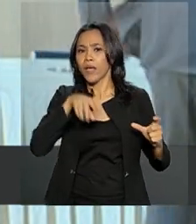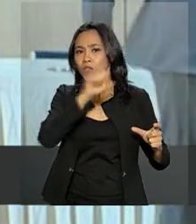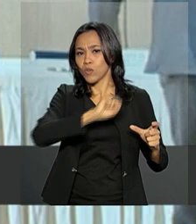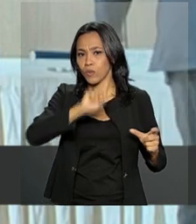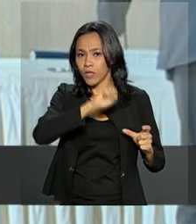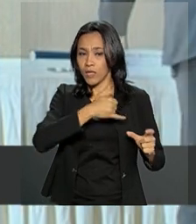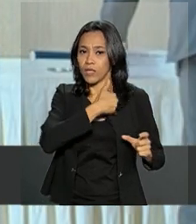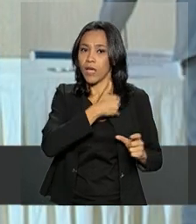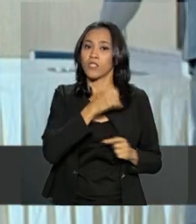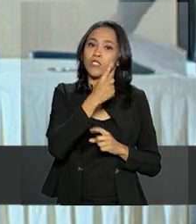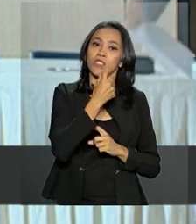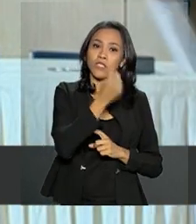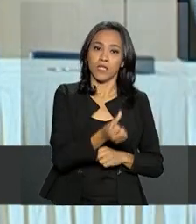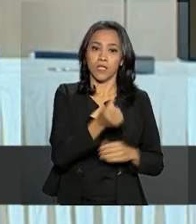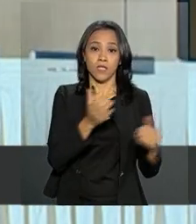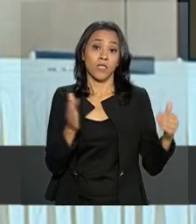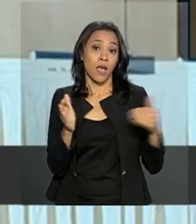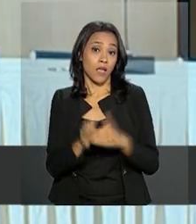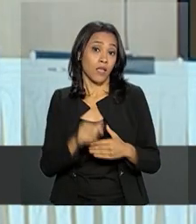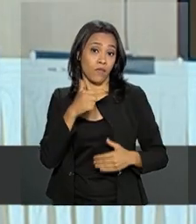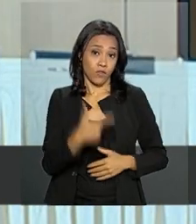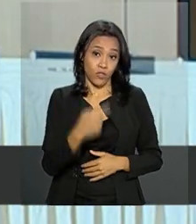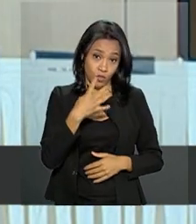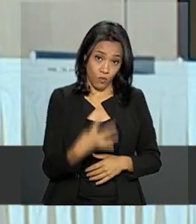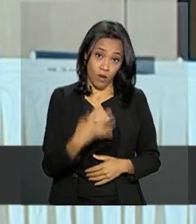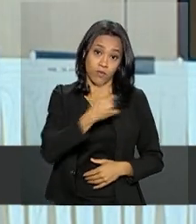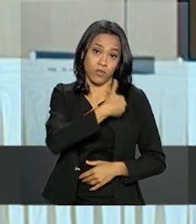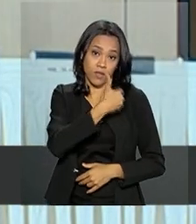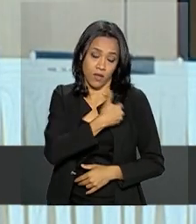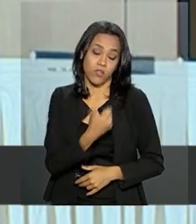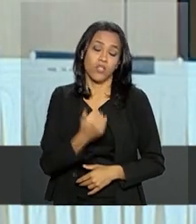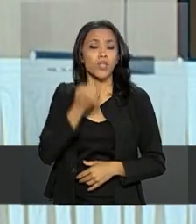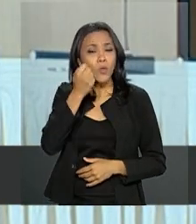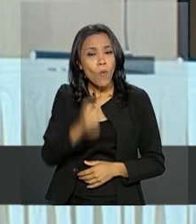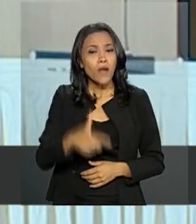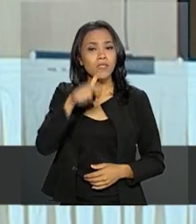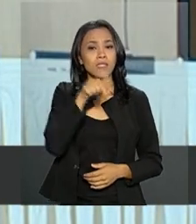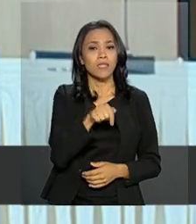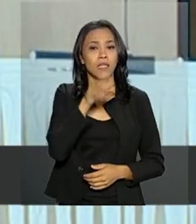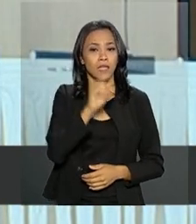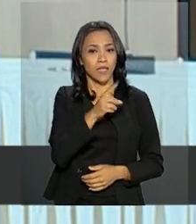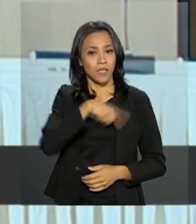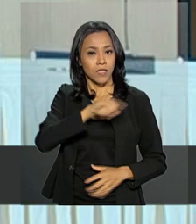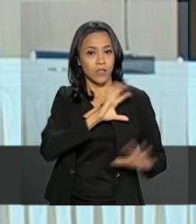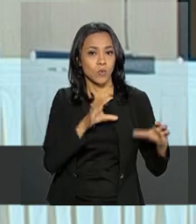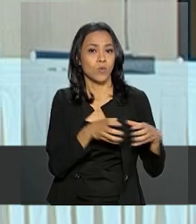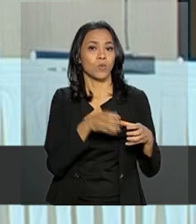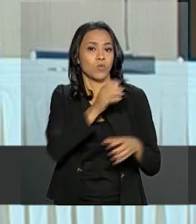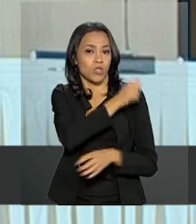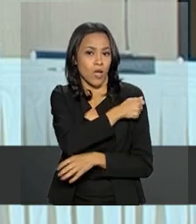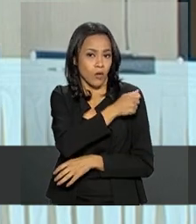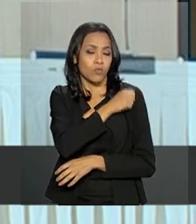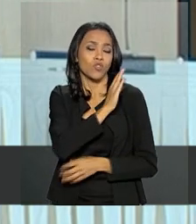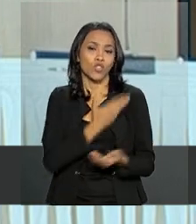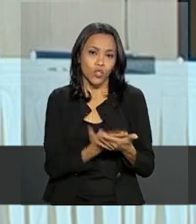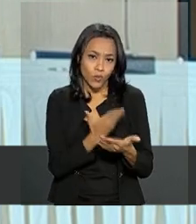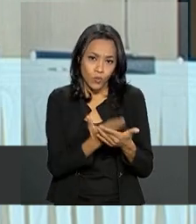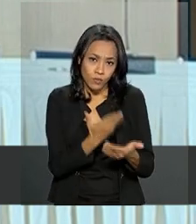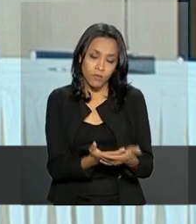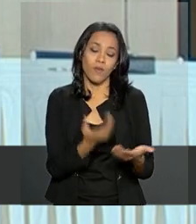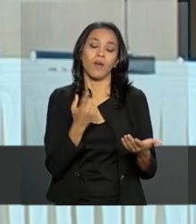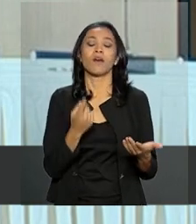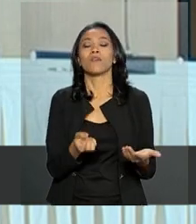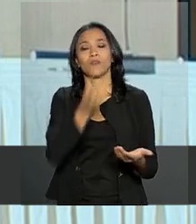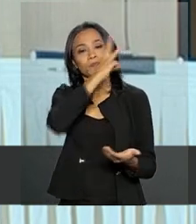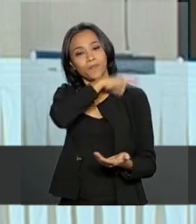entre 16 e 24 anos. E quase 70% deles cursaram o ensino médio em